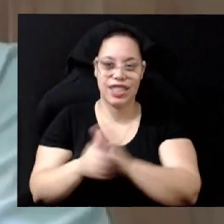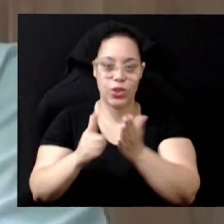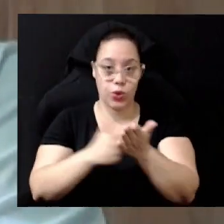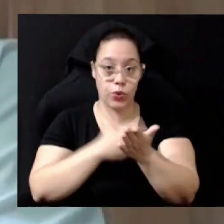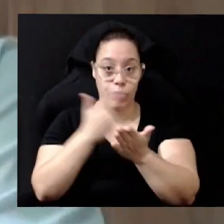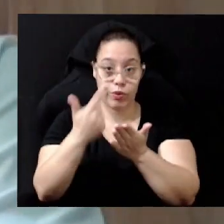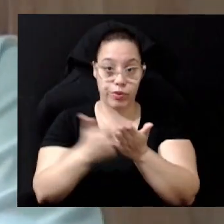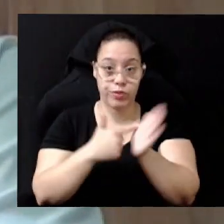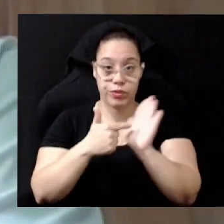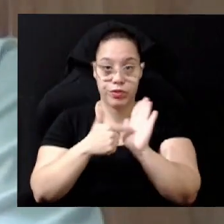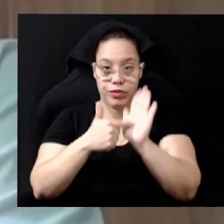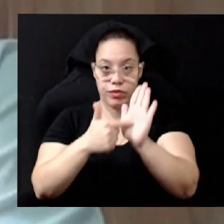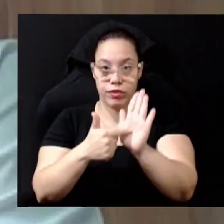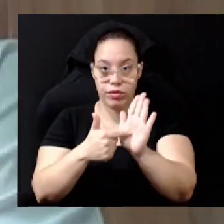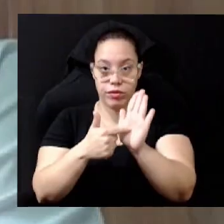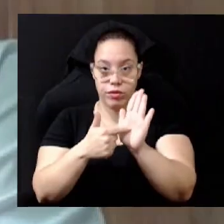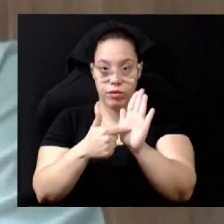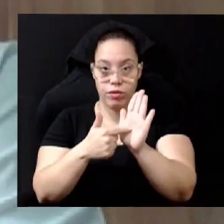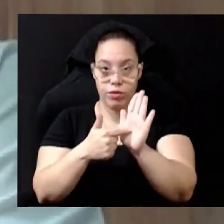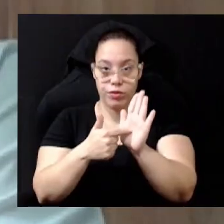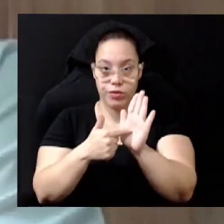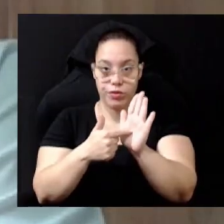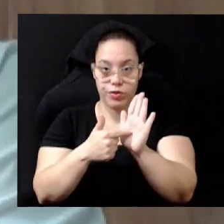O livro ele é feito